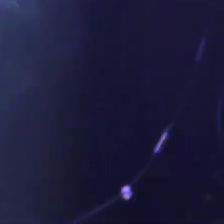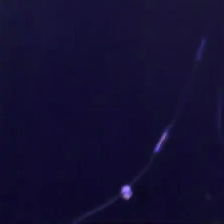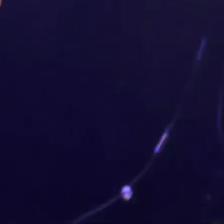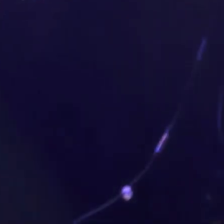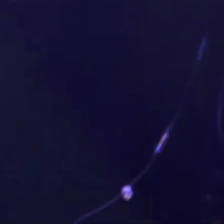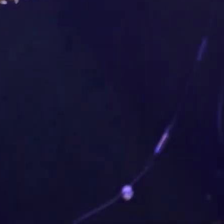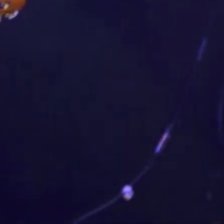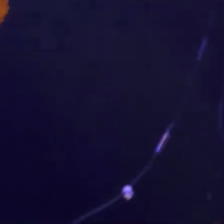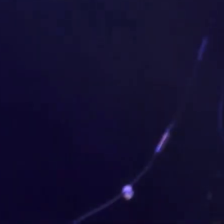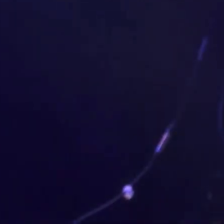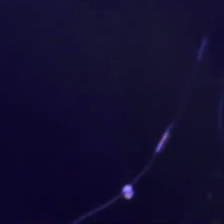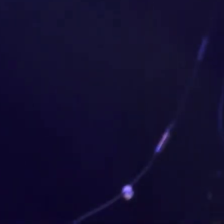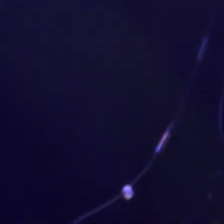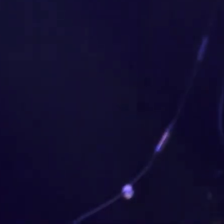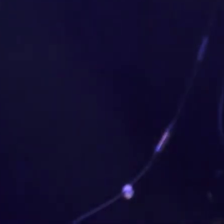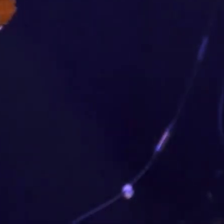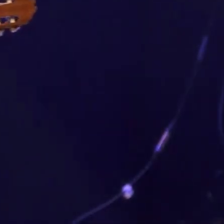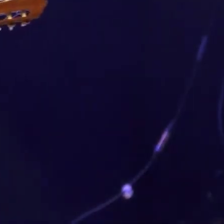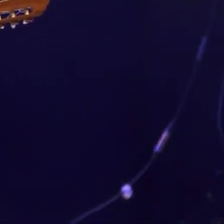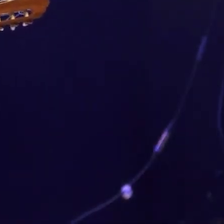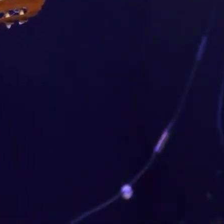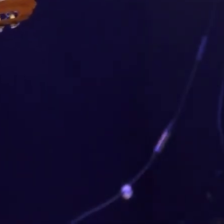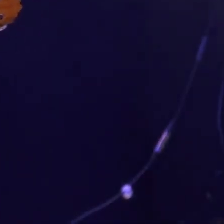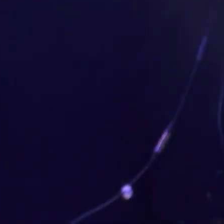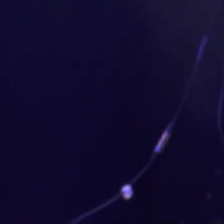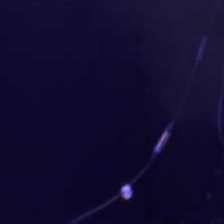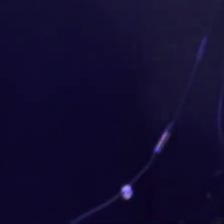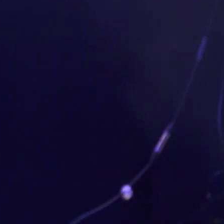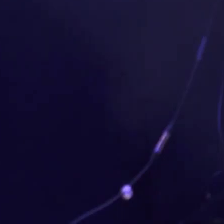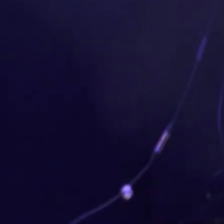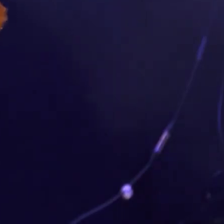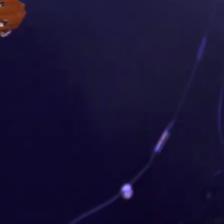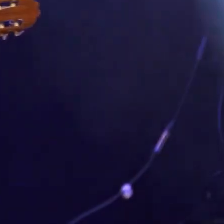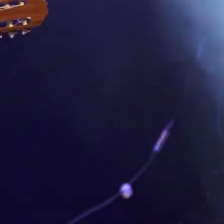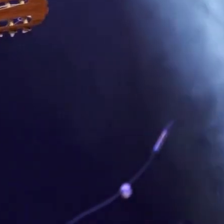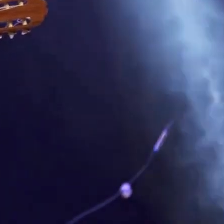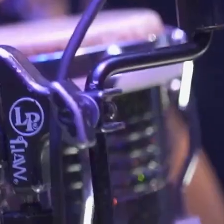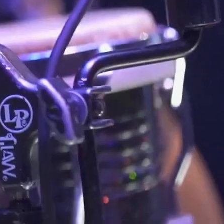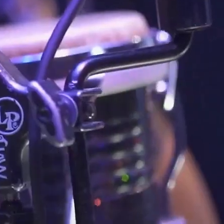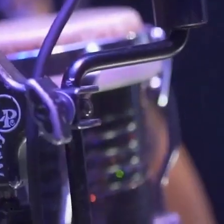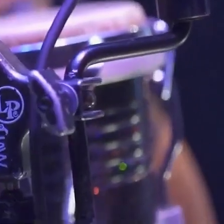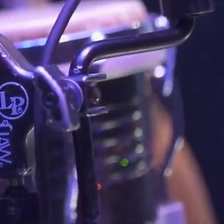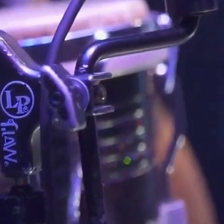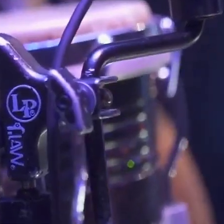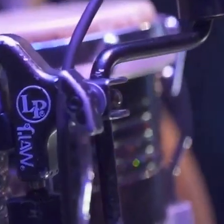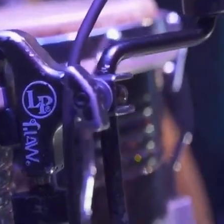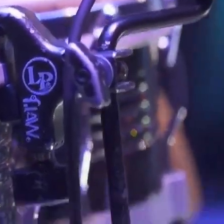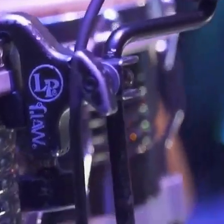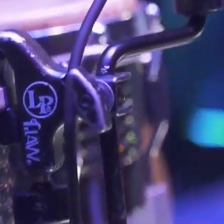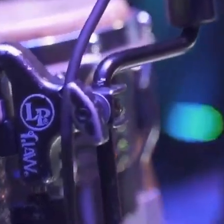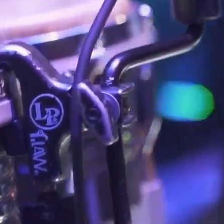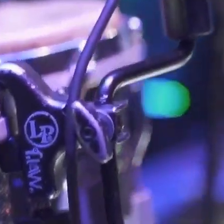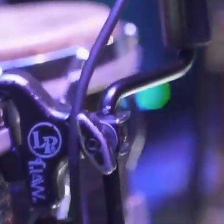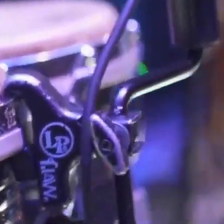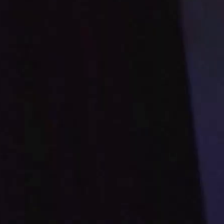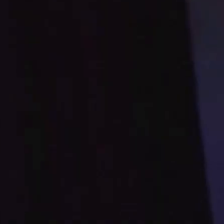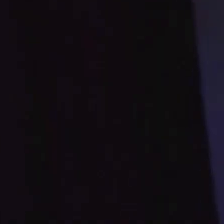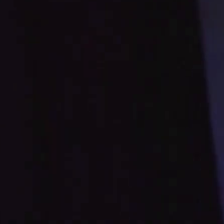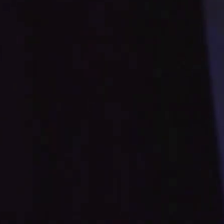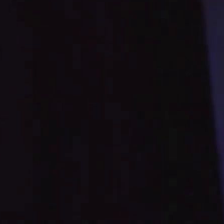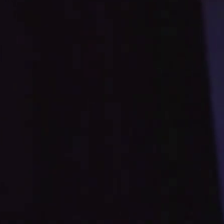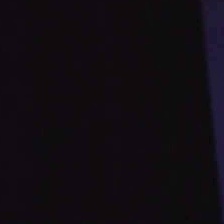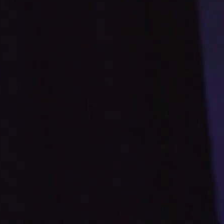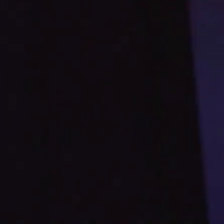dali. E dou de com borra na farinha e sou enxerido até o tucupi. Eu era